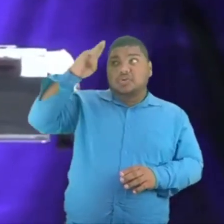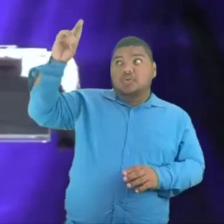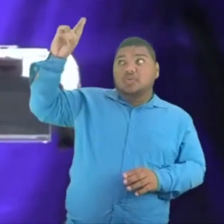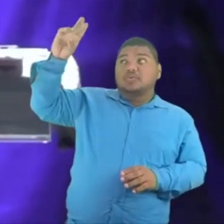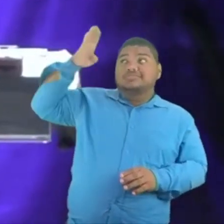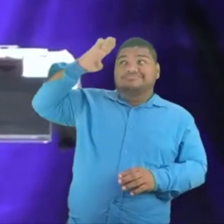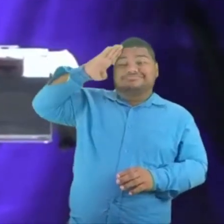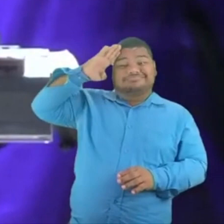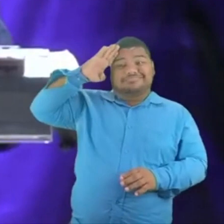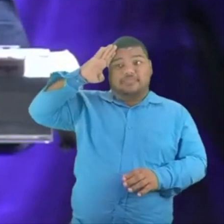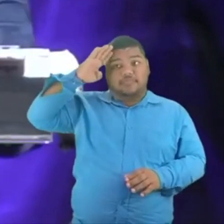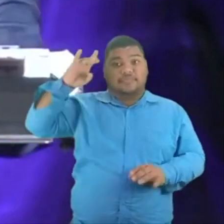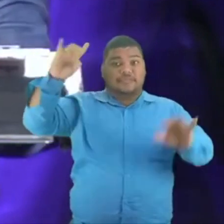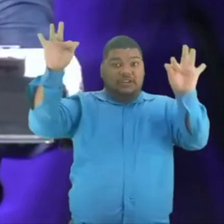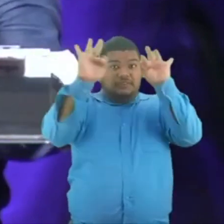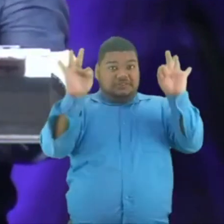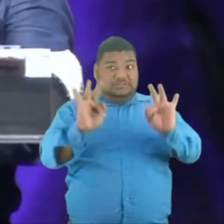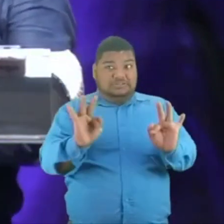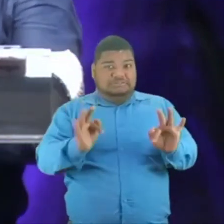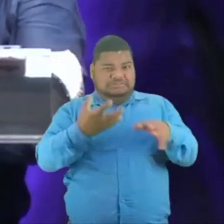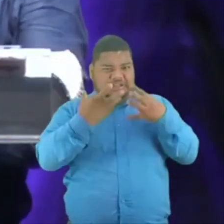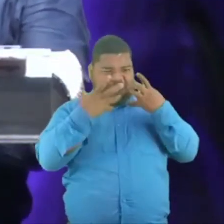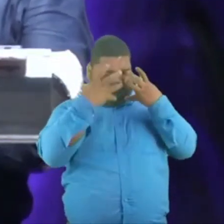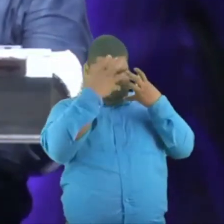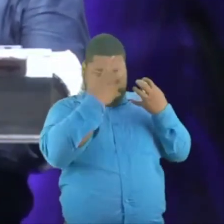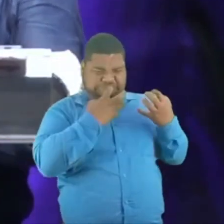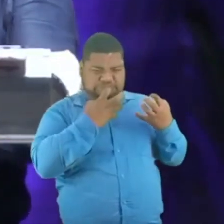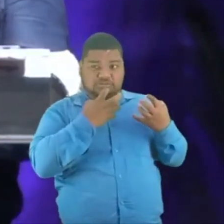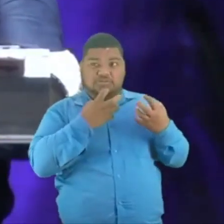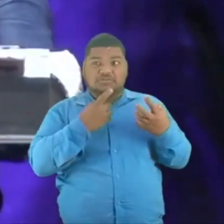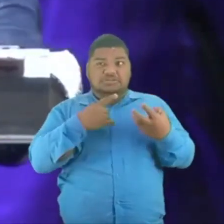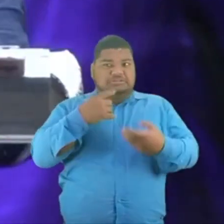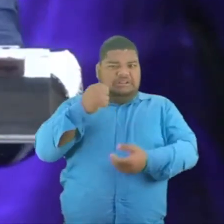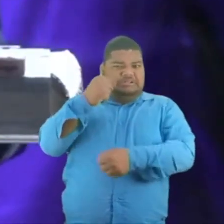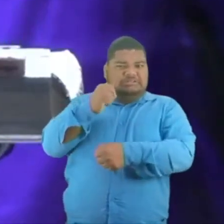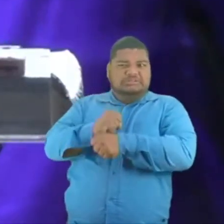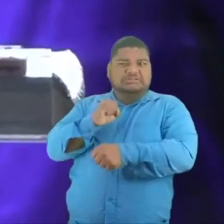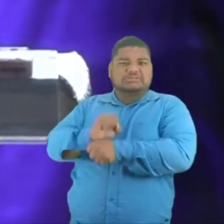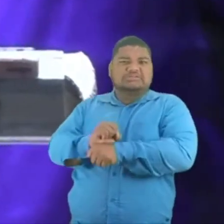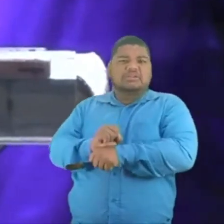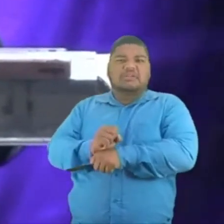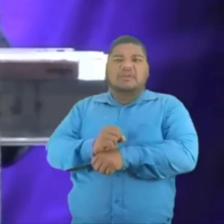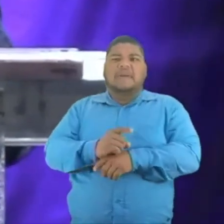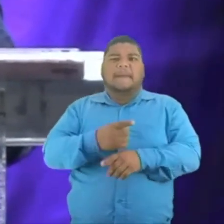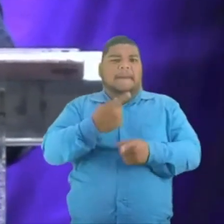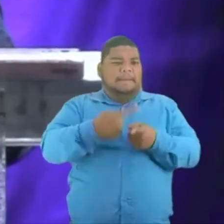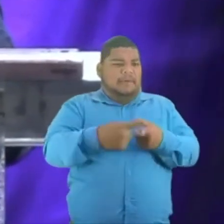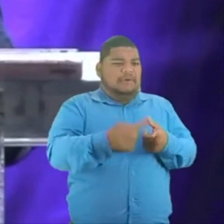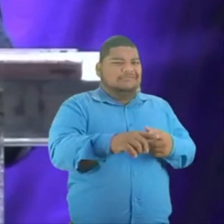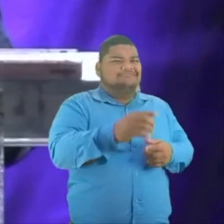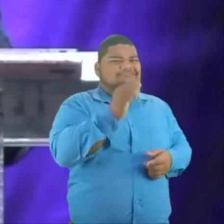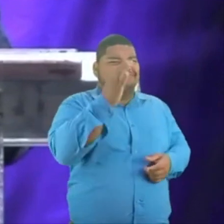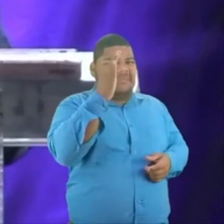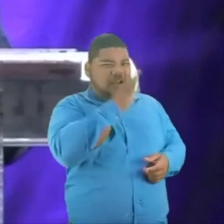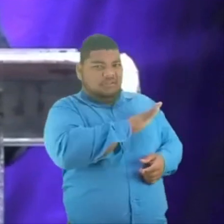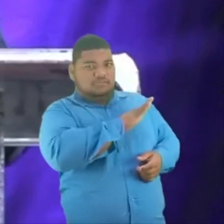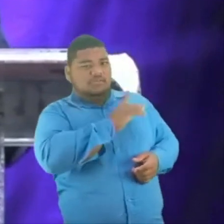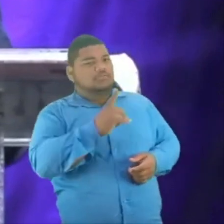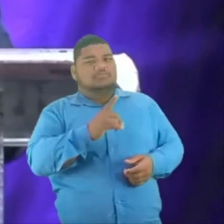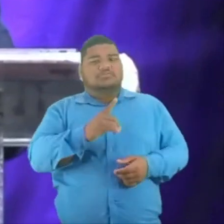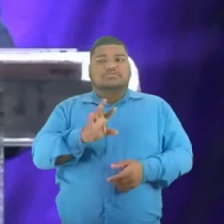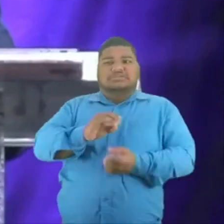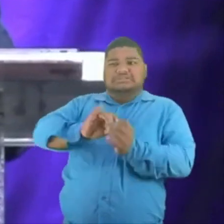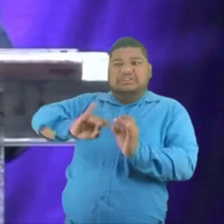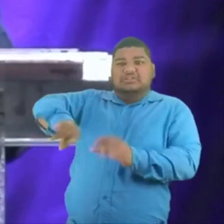agora, consideramos felizes os arrogantes, pois tanto o que prospera como o que pratica o mal escapam ilesos, os